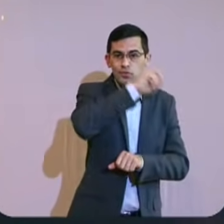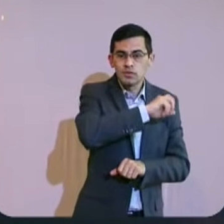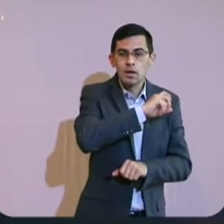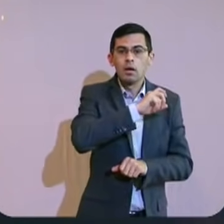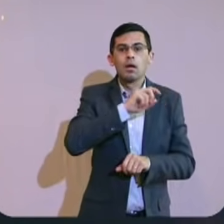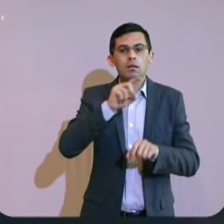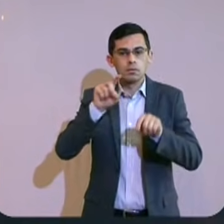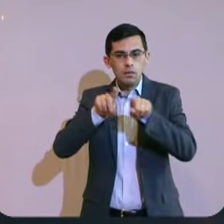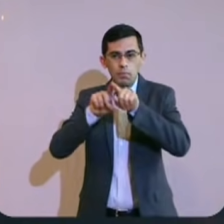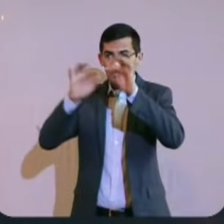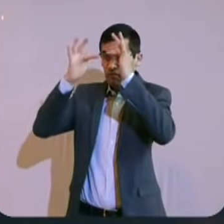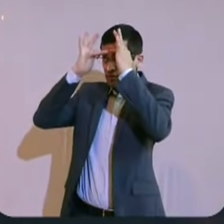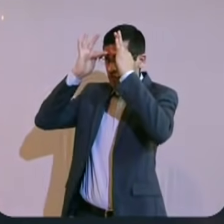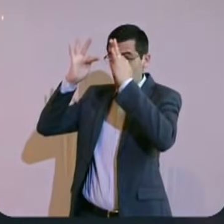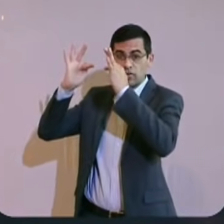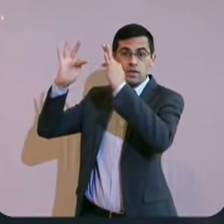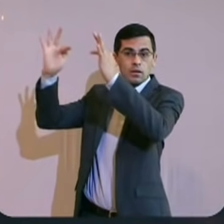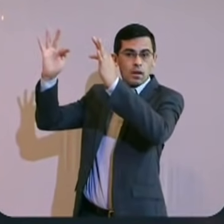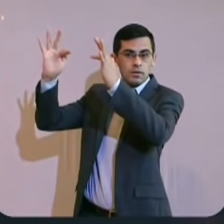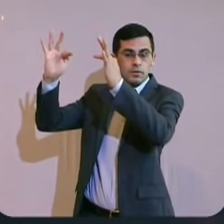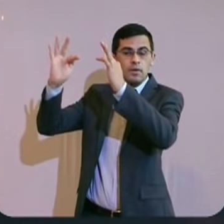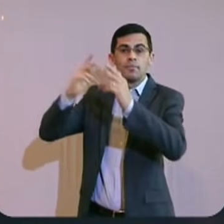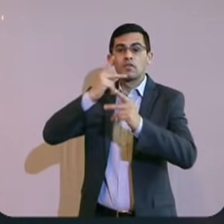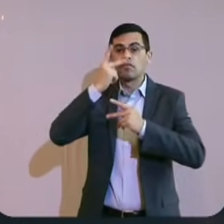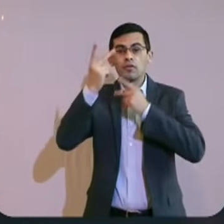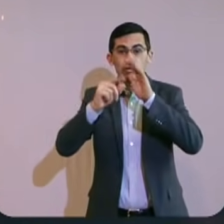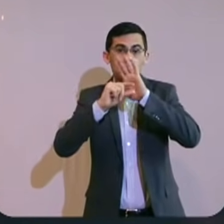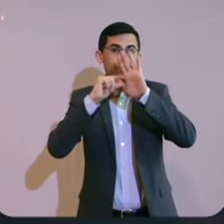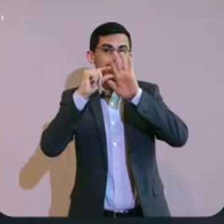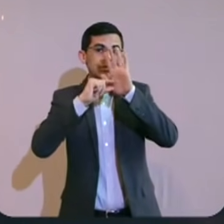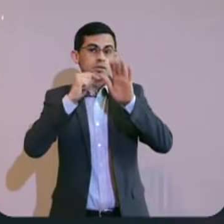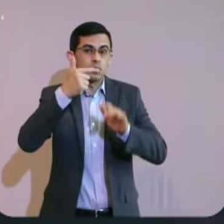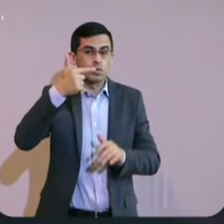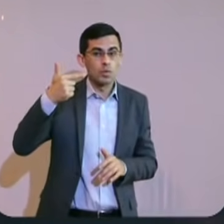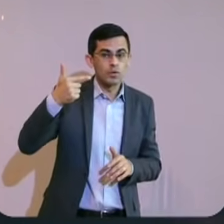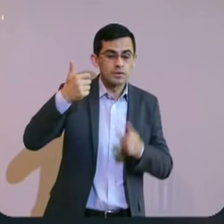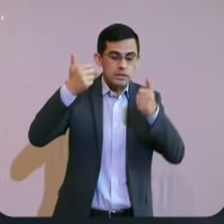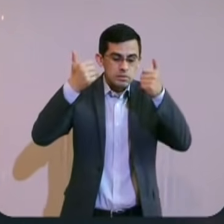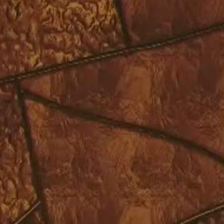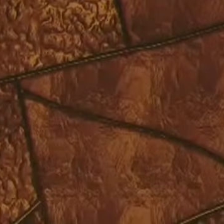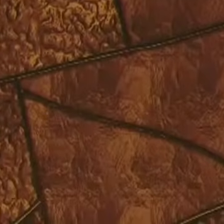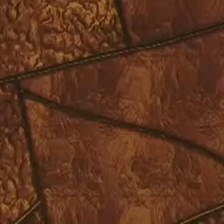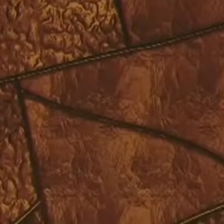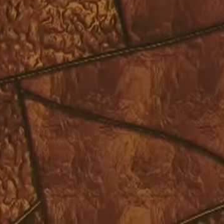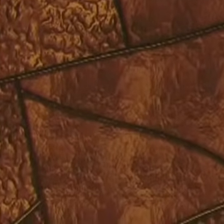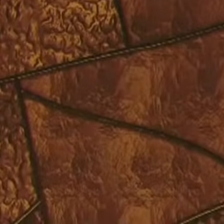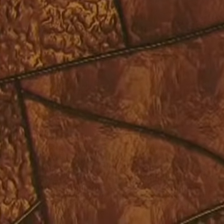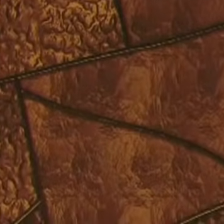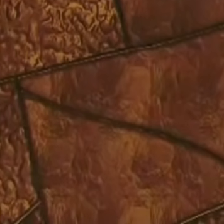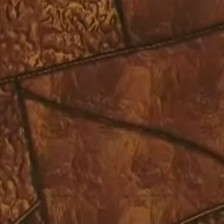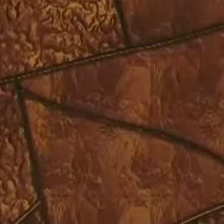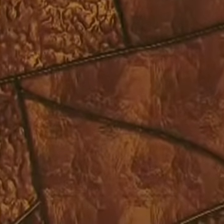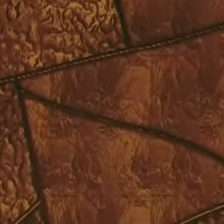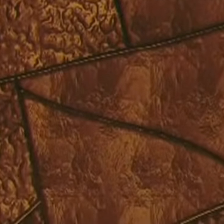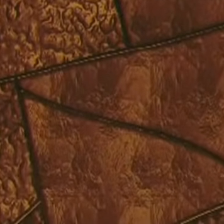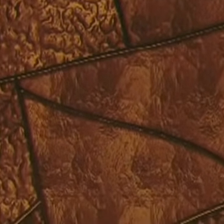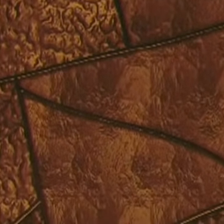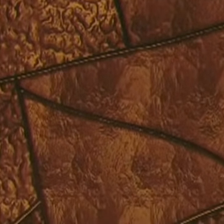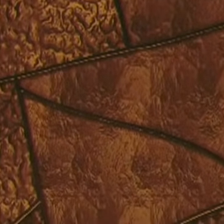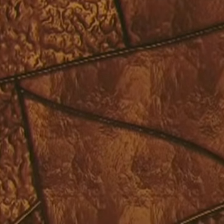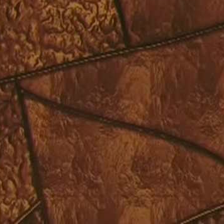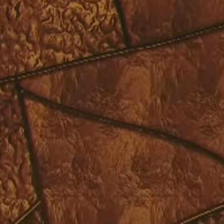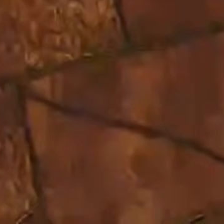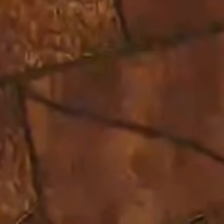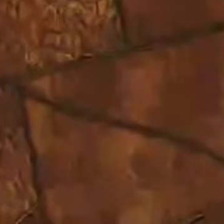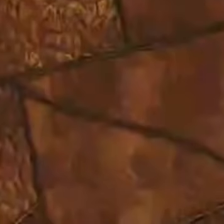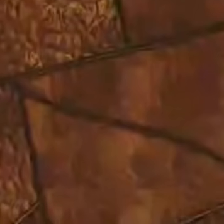a fidelidade. E vai dizer aqui o versículo 2: lembre-se de todo o caminho pelo qual o Senhor seu Deus